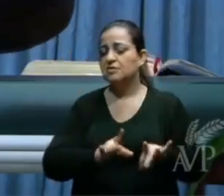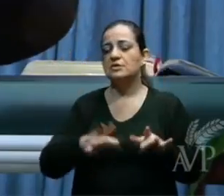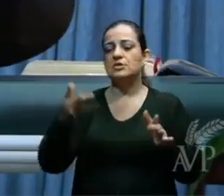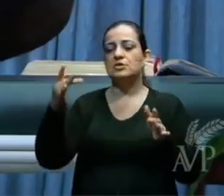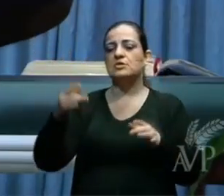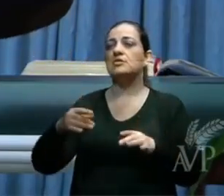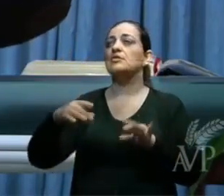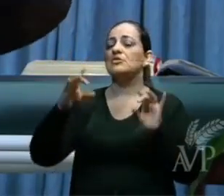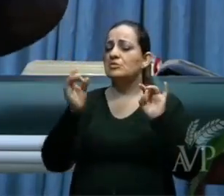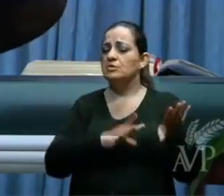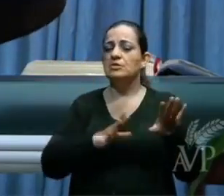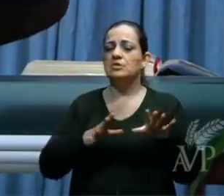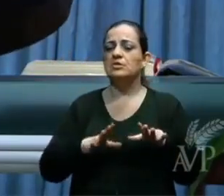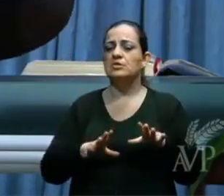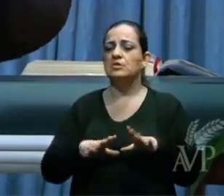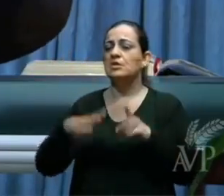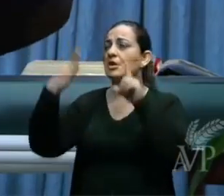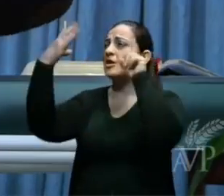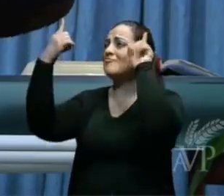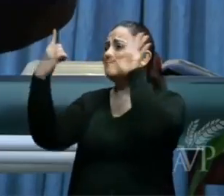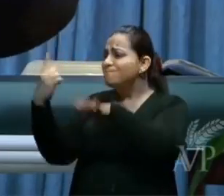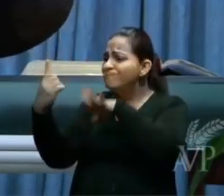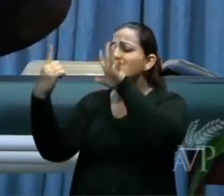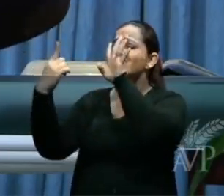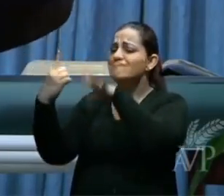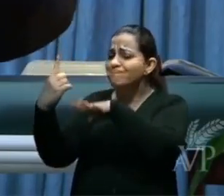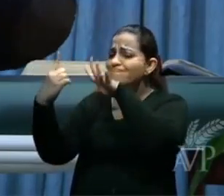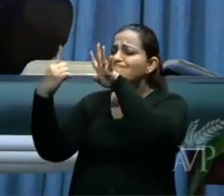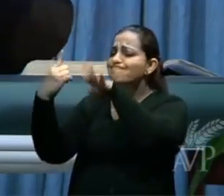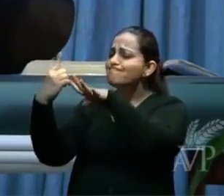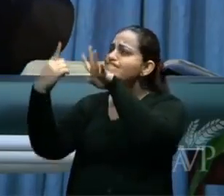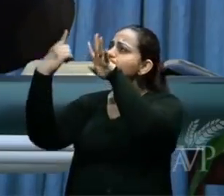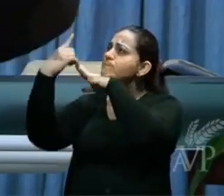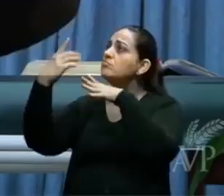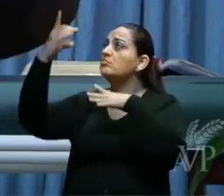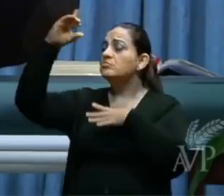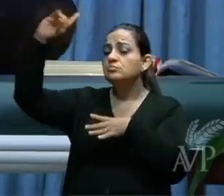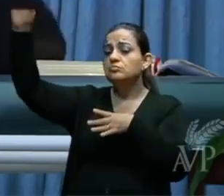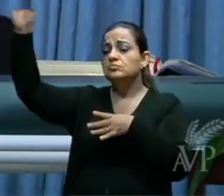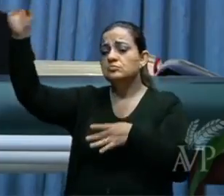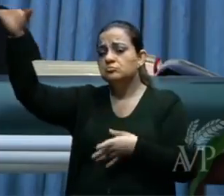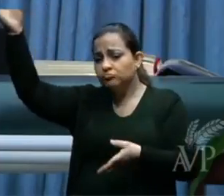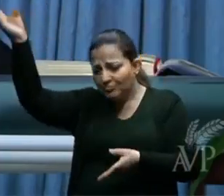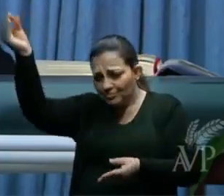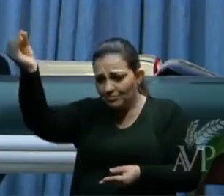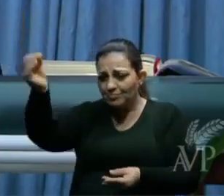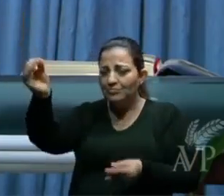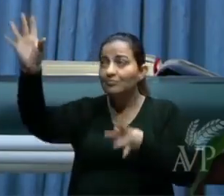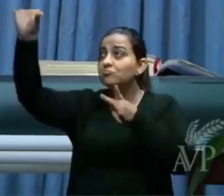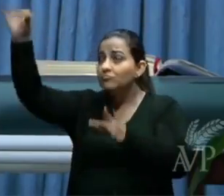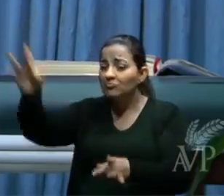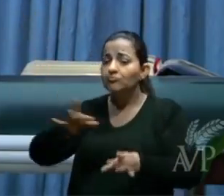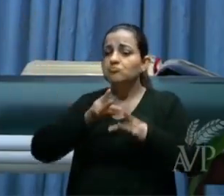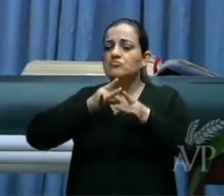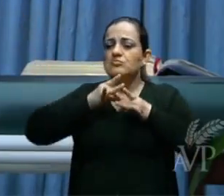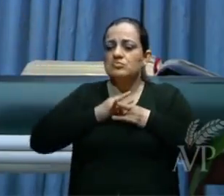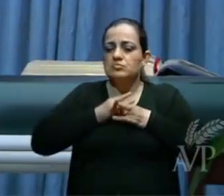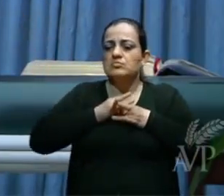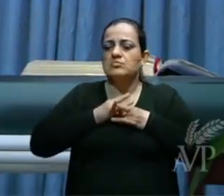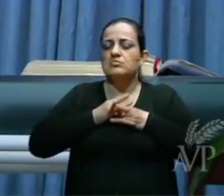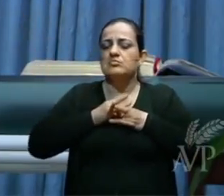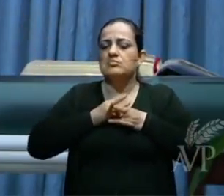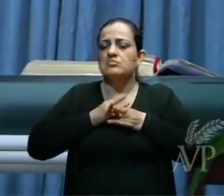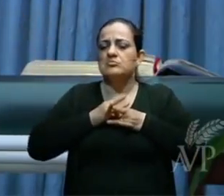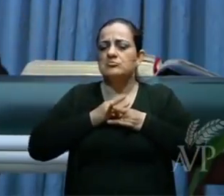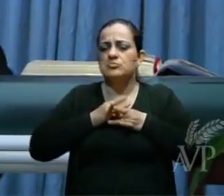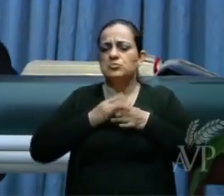você e renda se a palavra renda se a dar o espírito a palavra do dia a